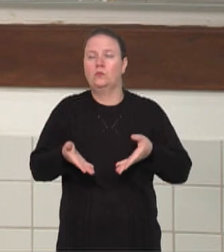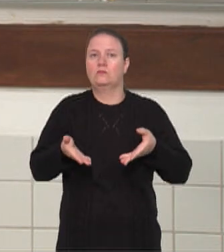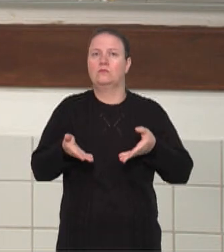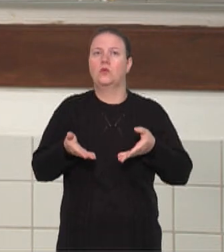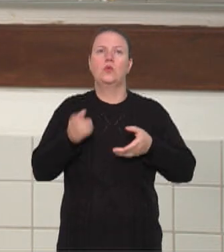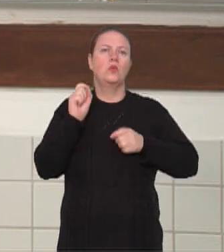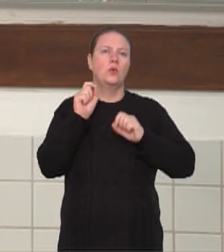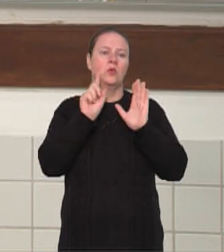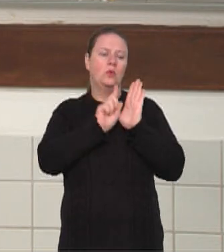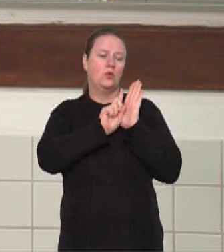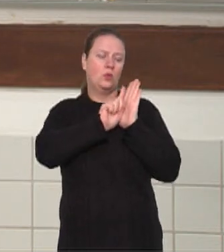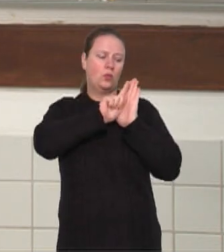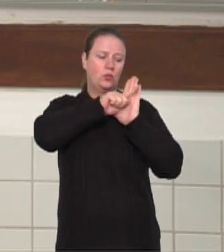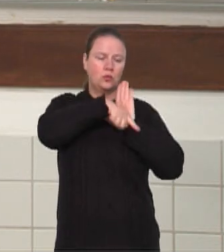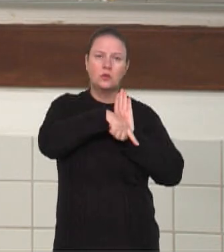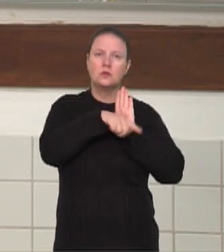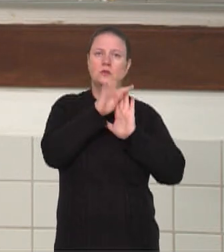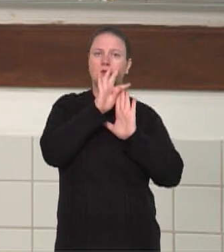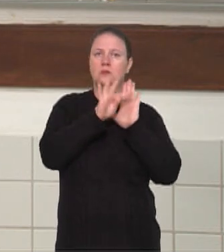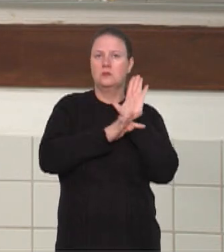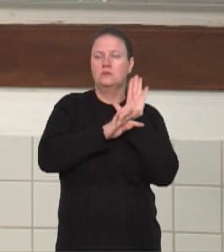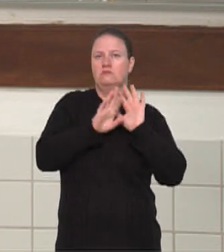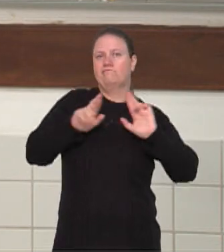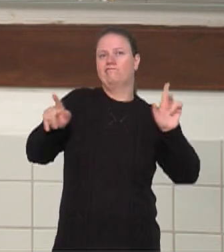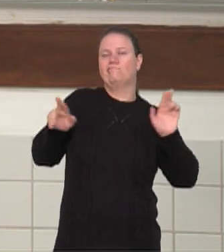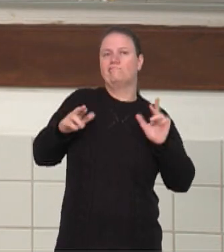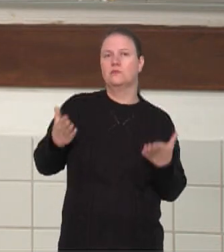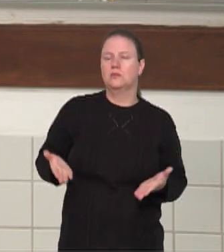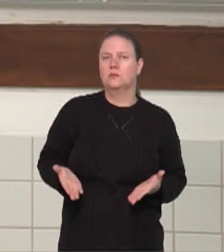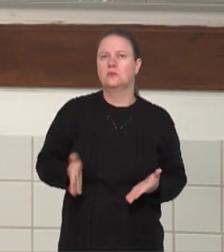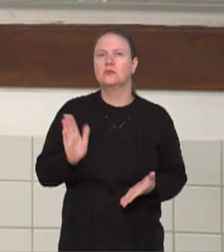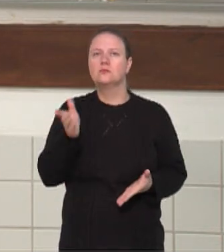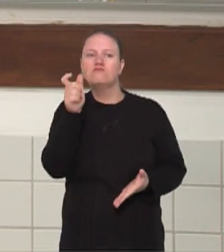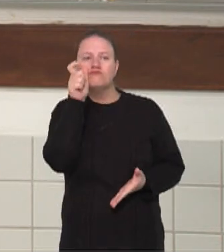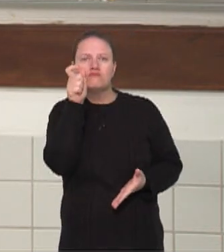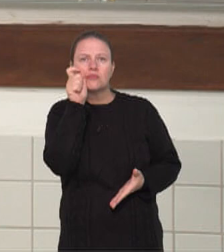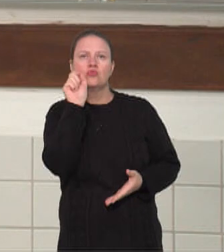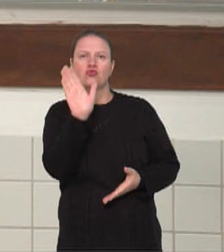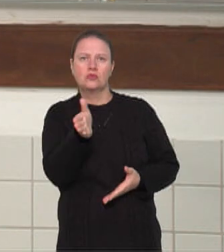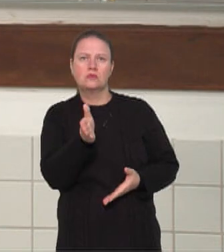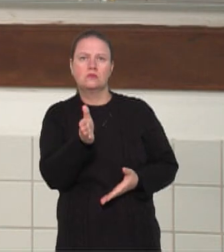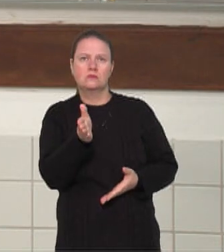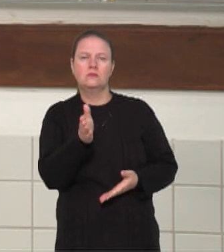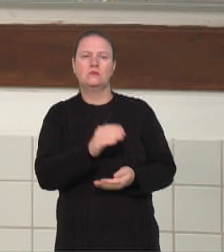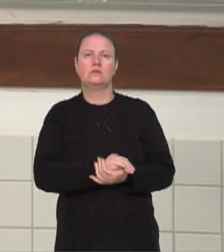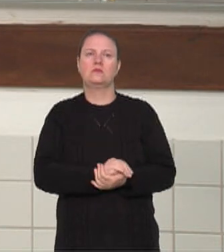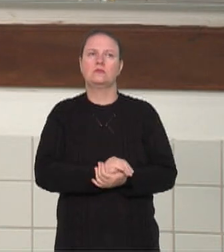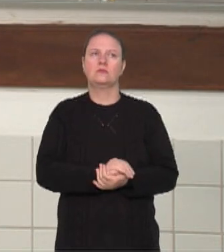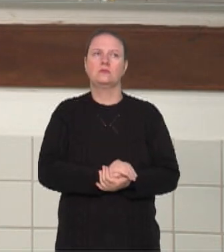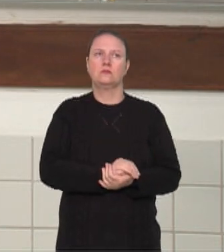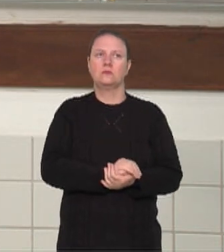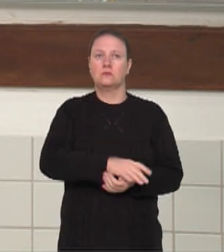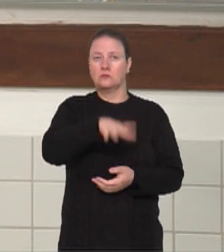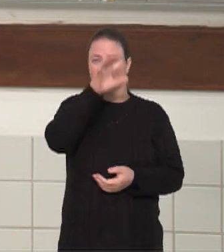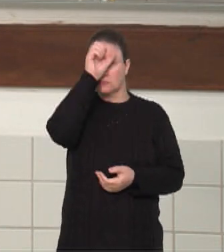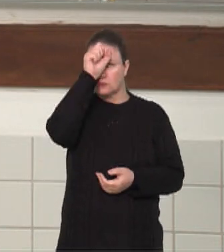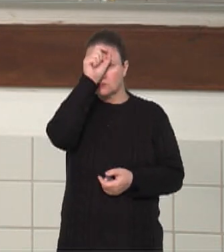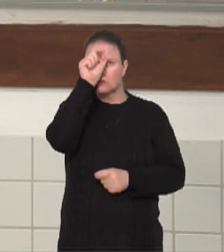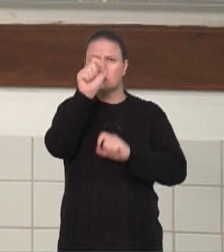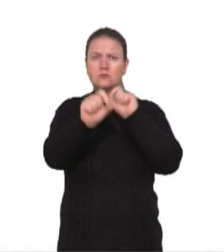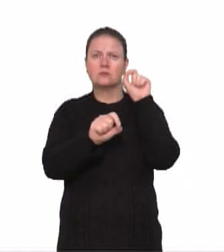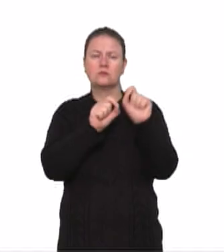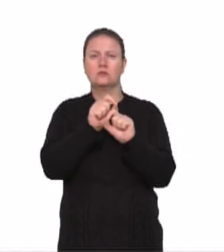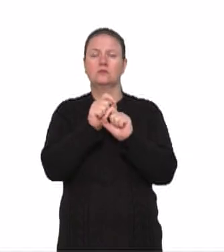um gênero textual diferente, né, do que a gente já vinha trabalhando. Tá? A gente vai aprender um pouquinho